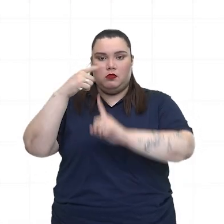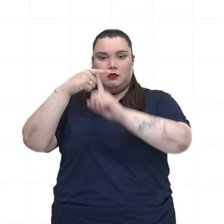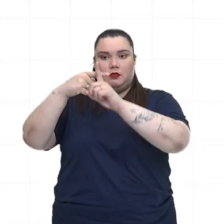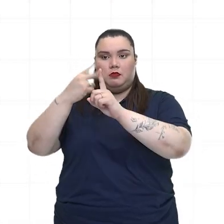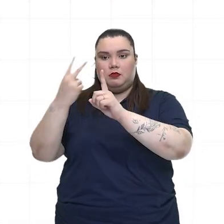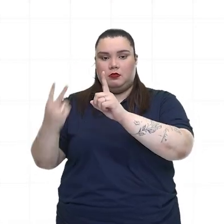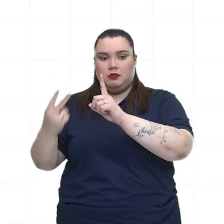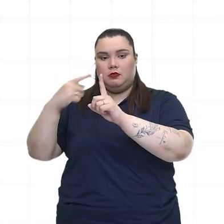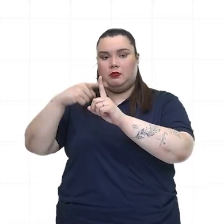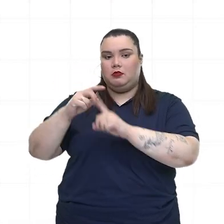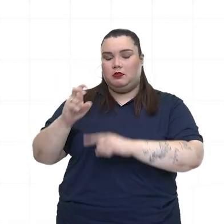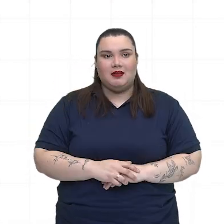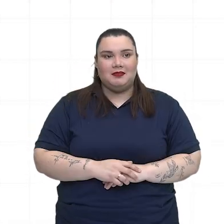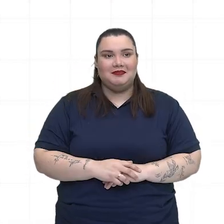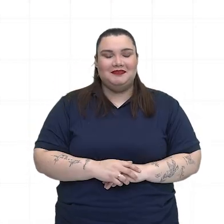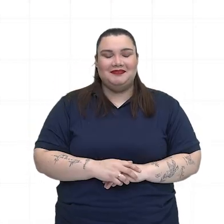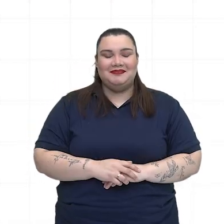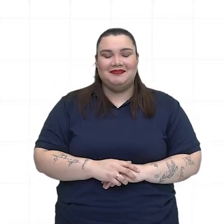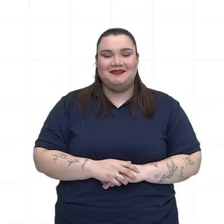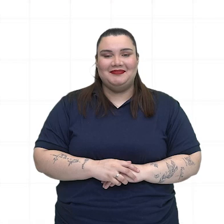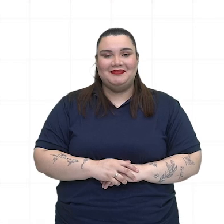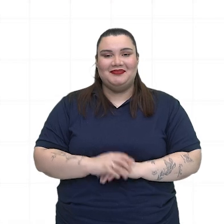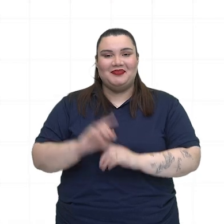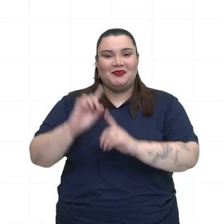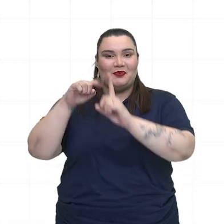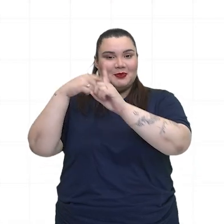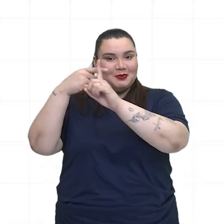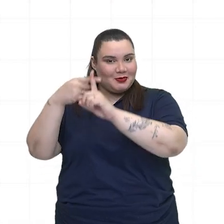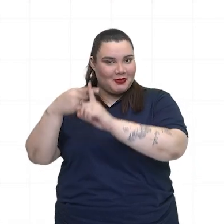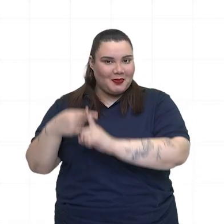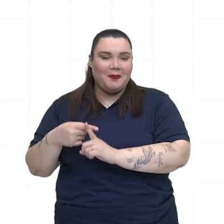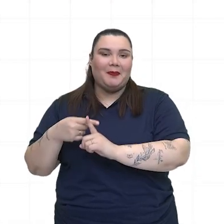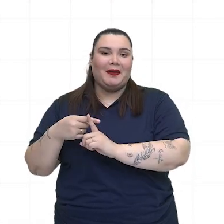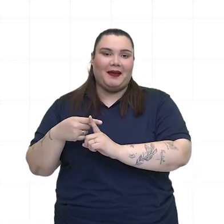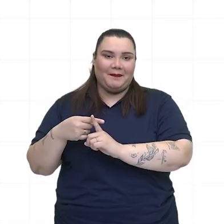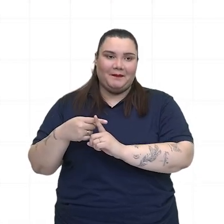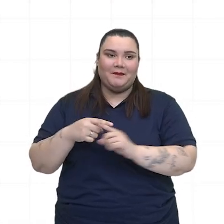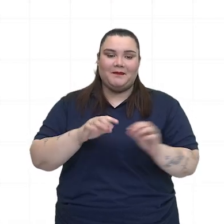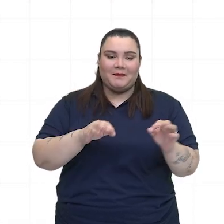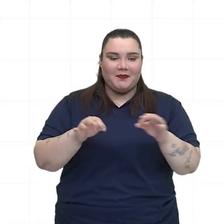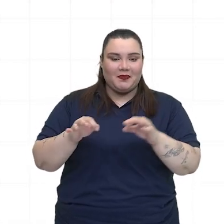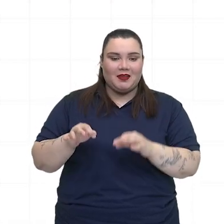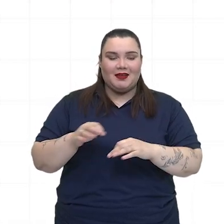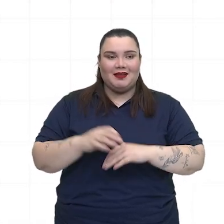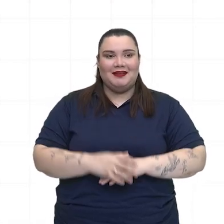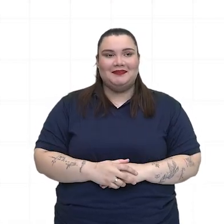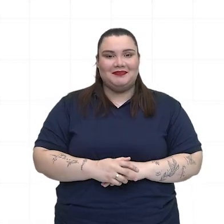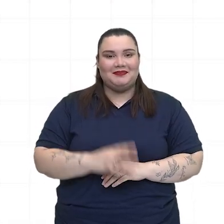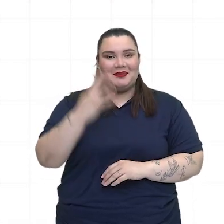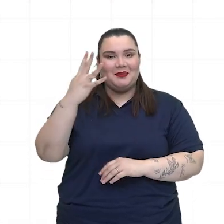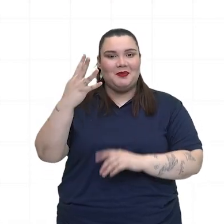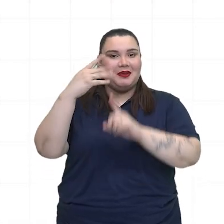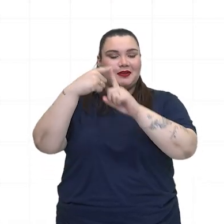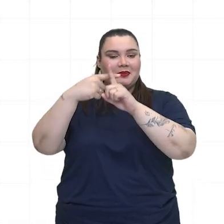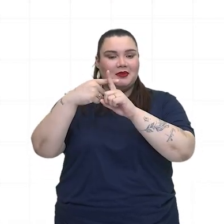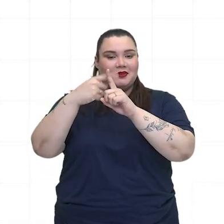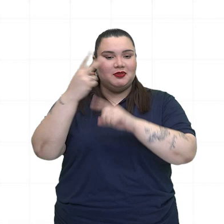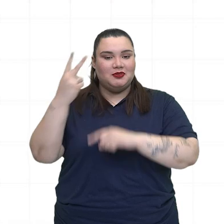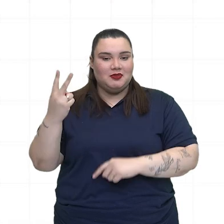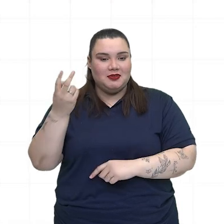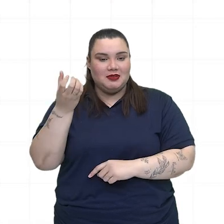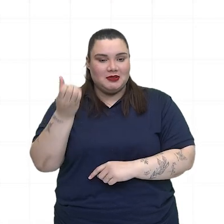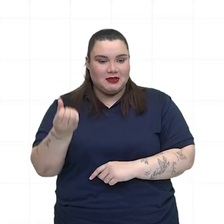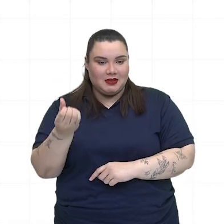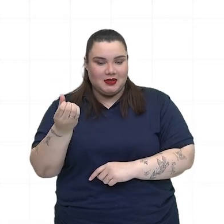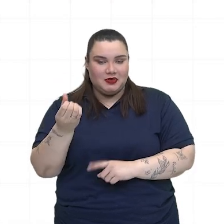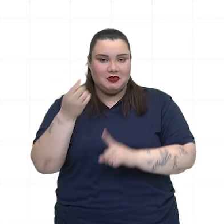mais 2 mais 5, né? Aí eu vou somar isso daqui, né? 4 mais 2, 6. 6 mais 5,